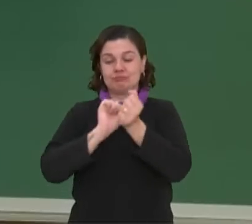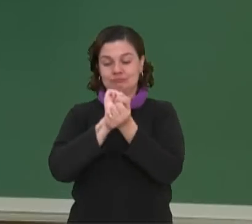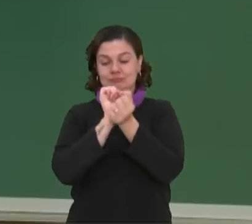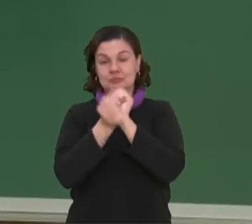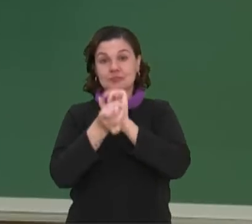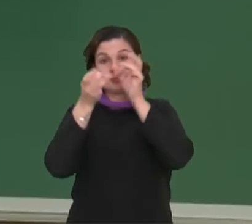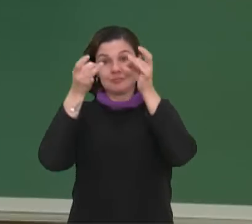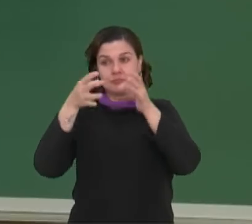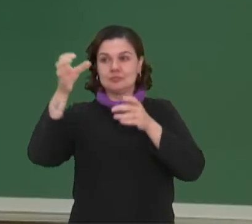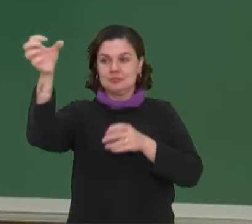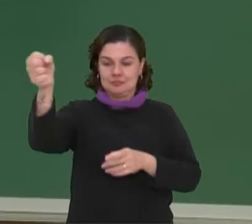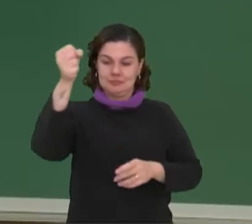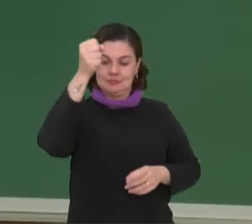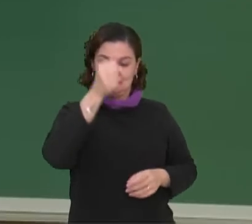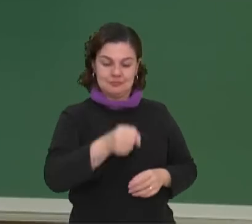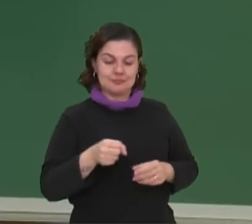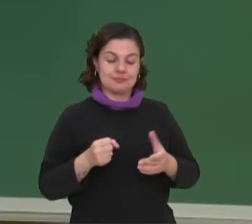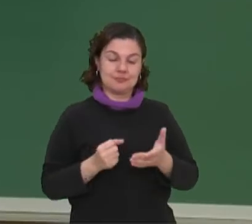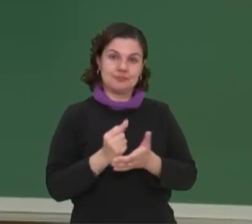Esses escravos eram